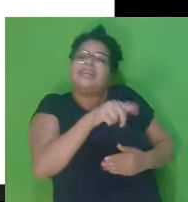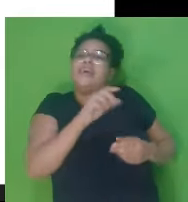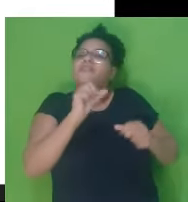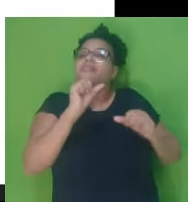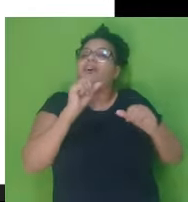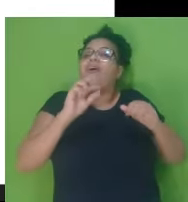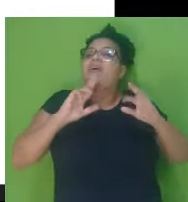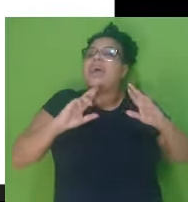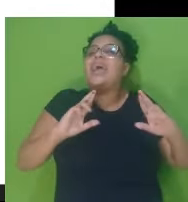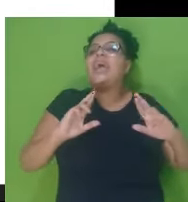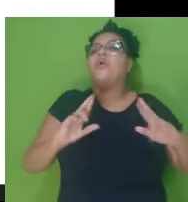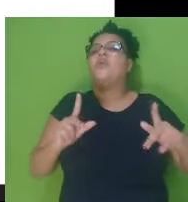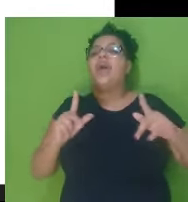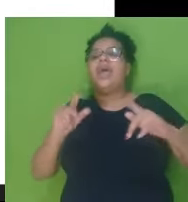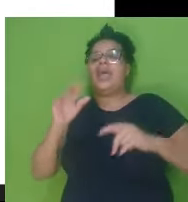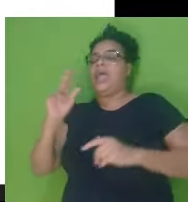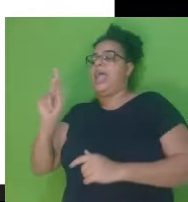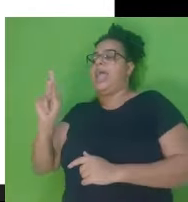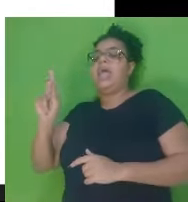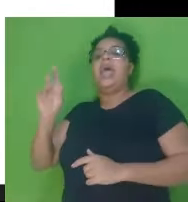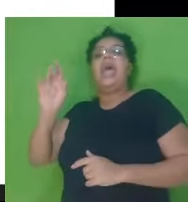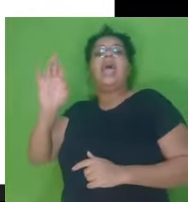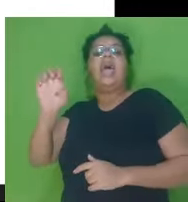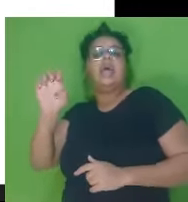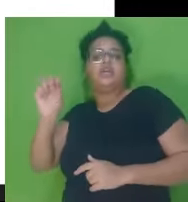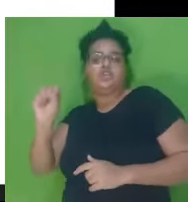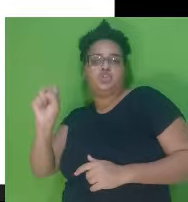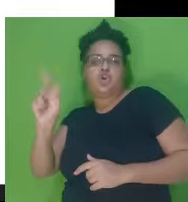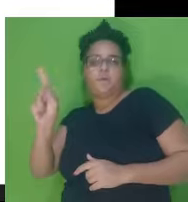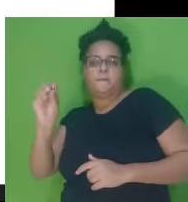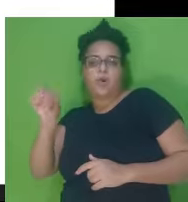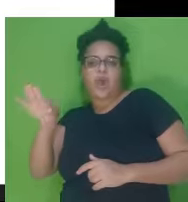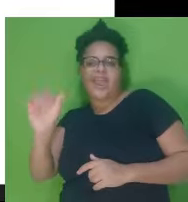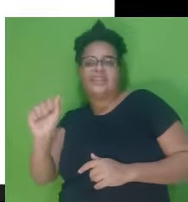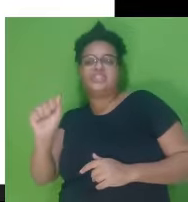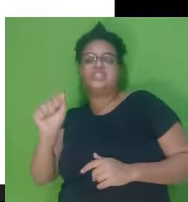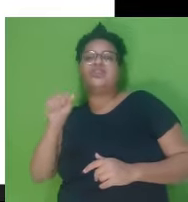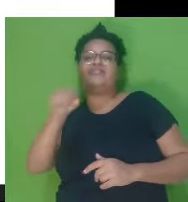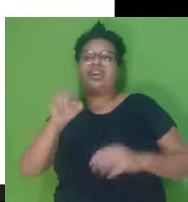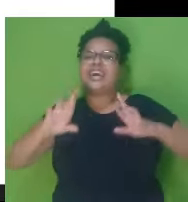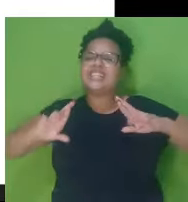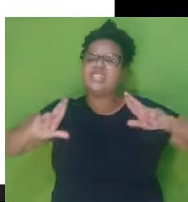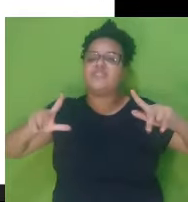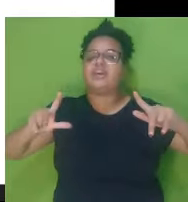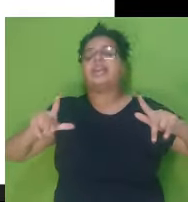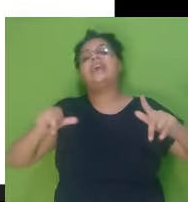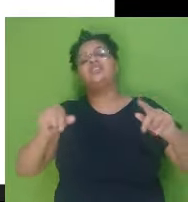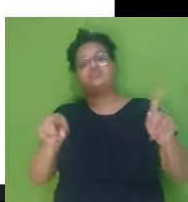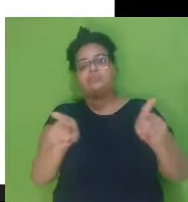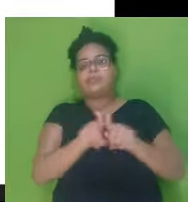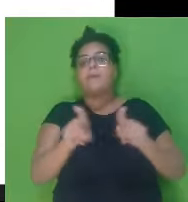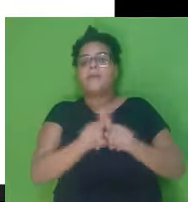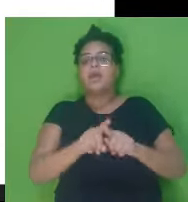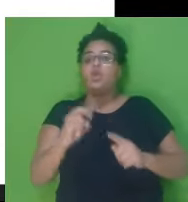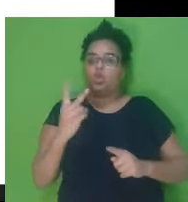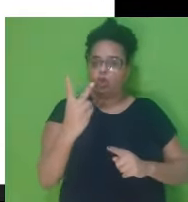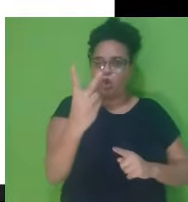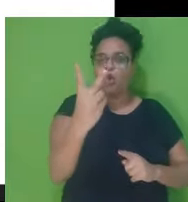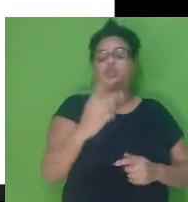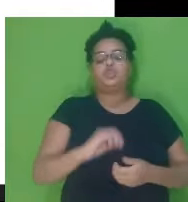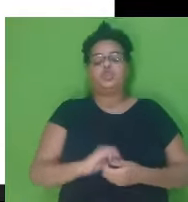o expoente, né? Porque ao invés de t aqui vai aparecer no lugar 2t também, né?